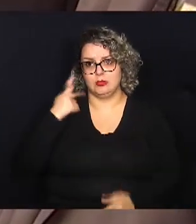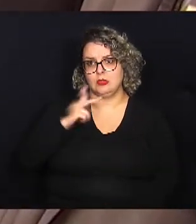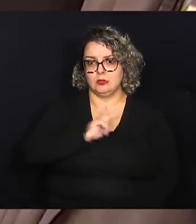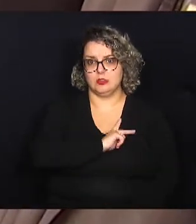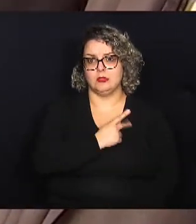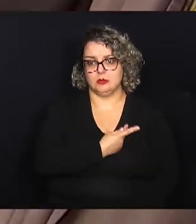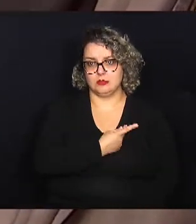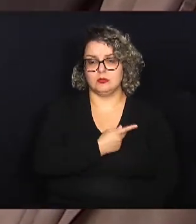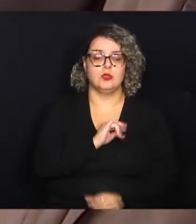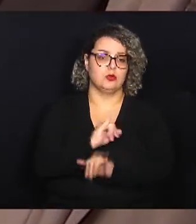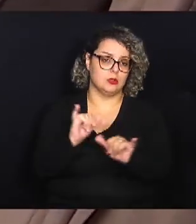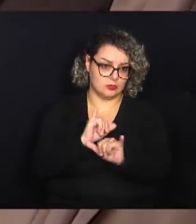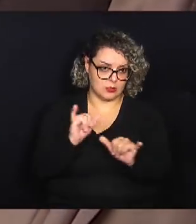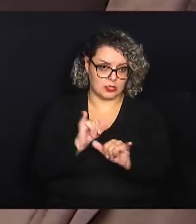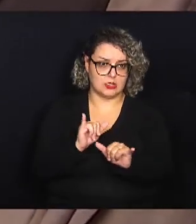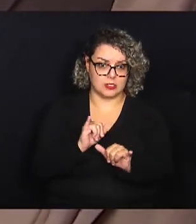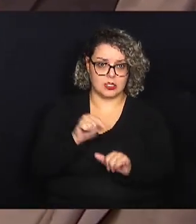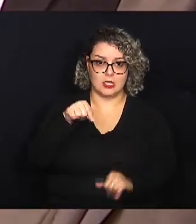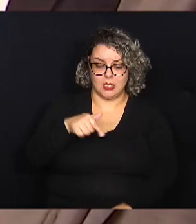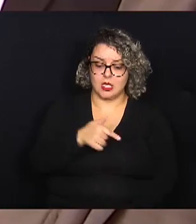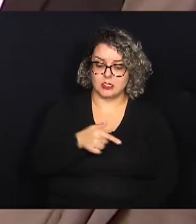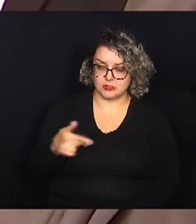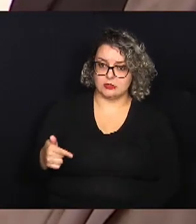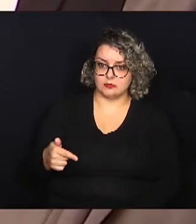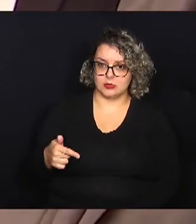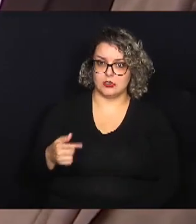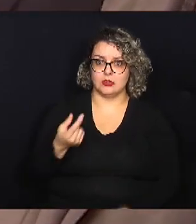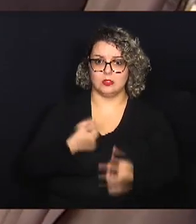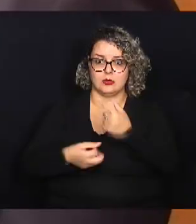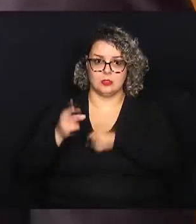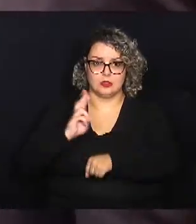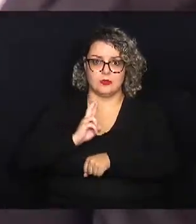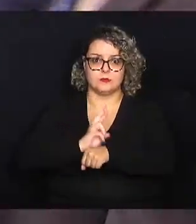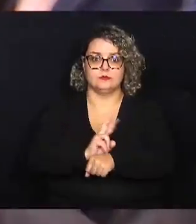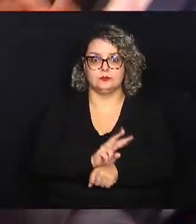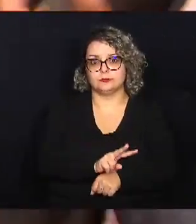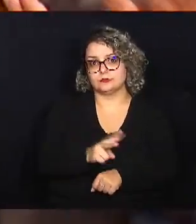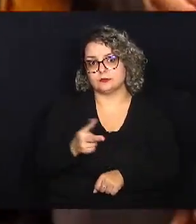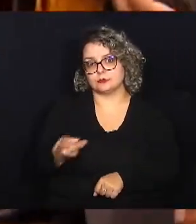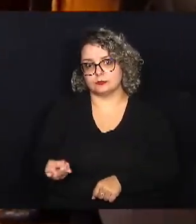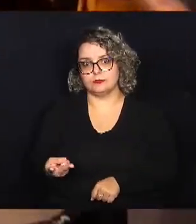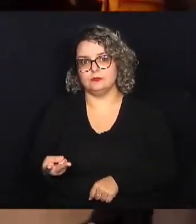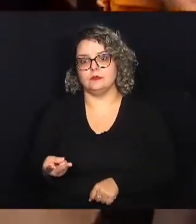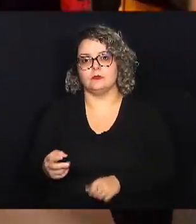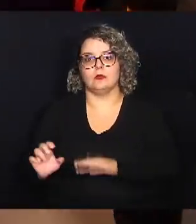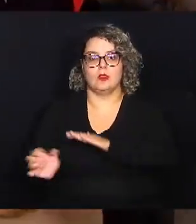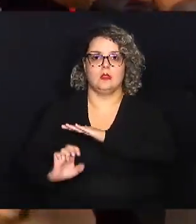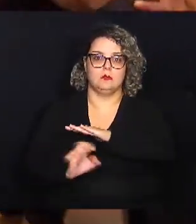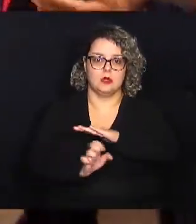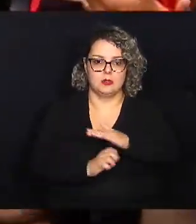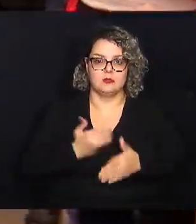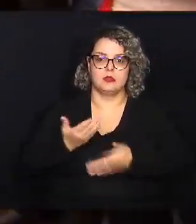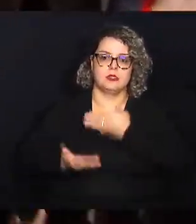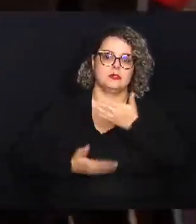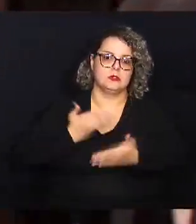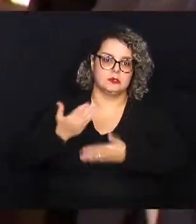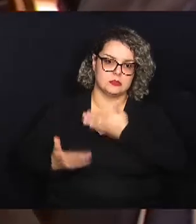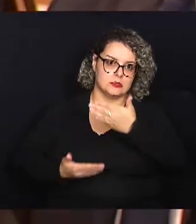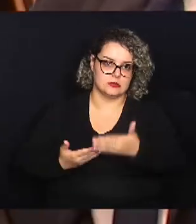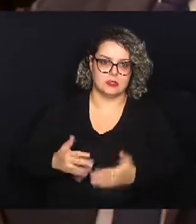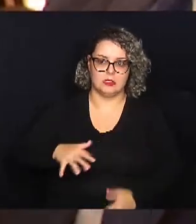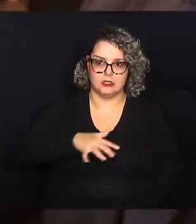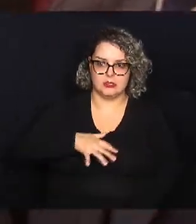Haddad informou que ainda essa semana o recurso deverá ser transferido para as empresas que prestam serviços nas